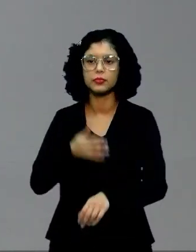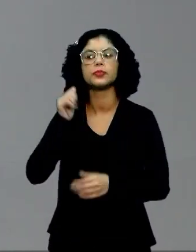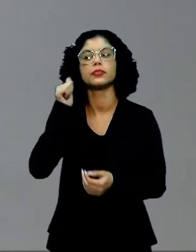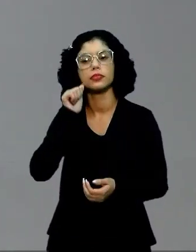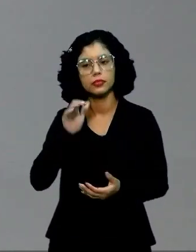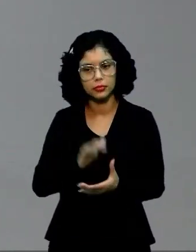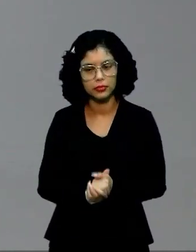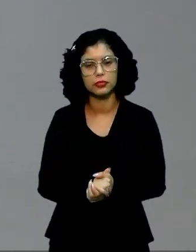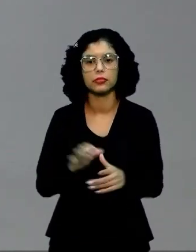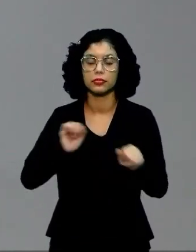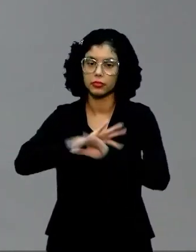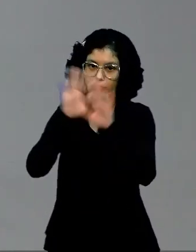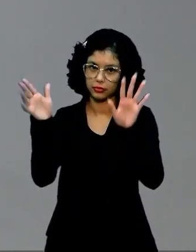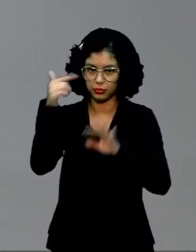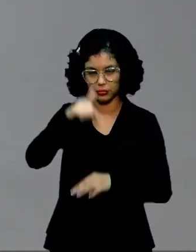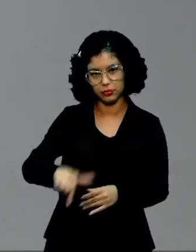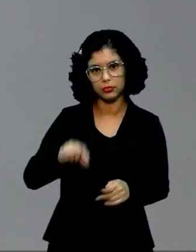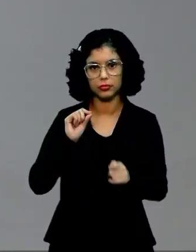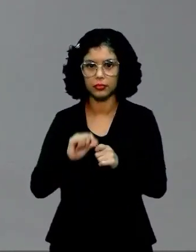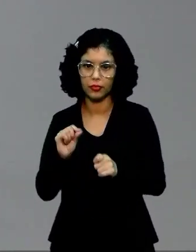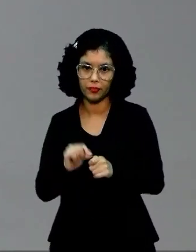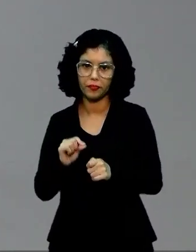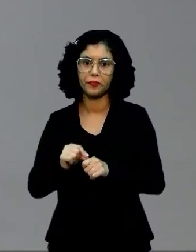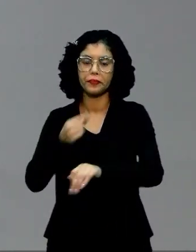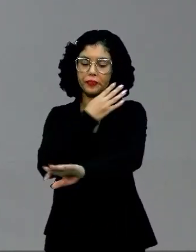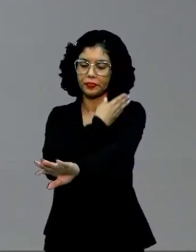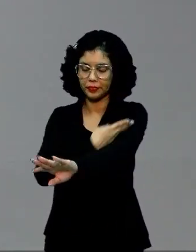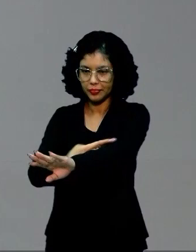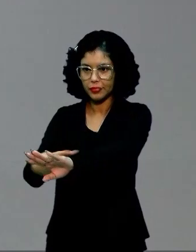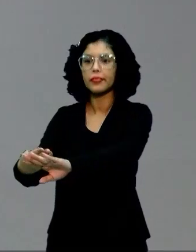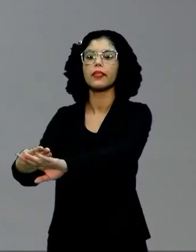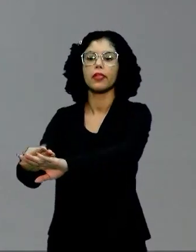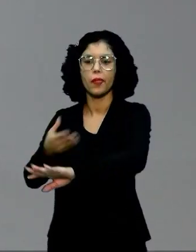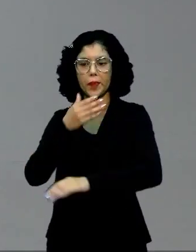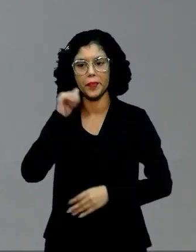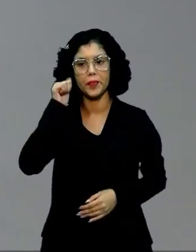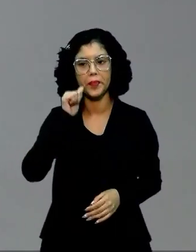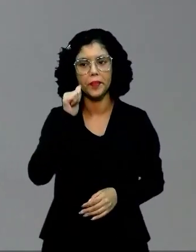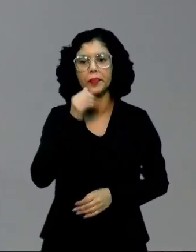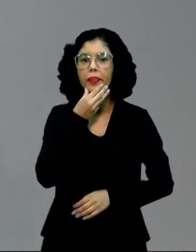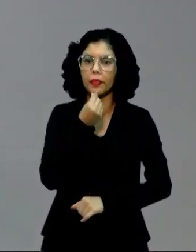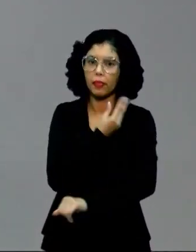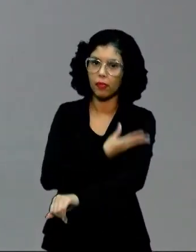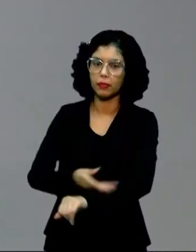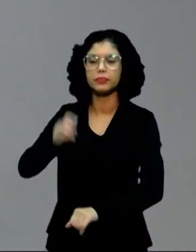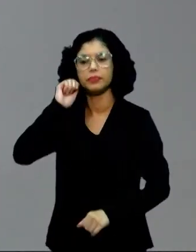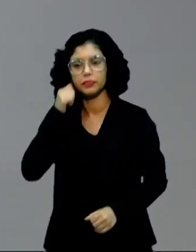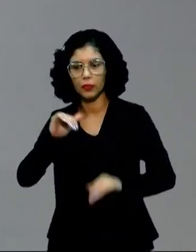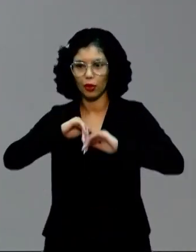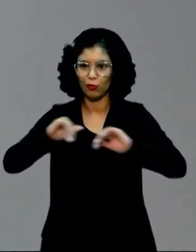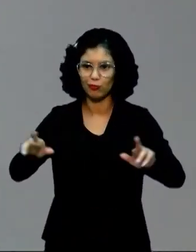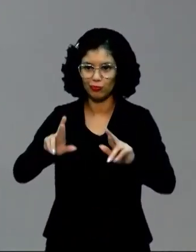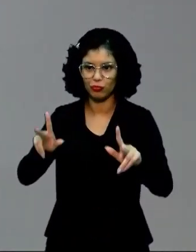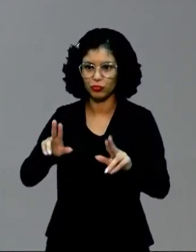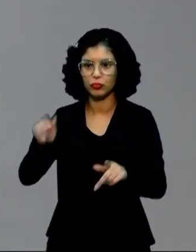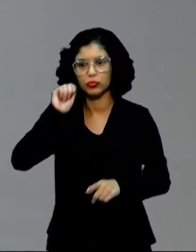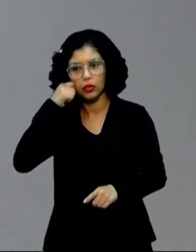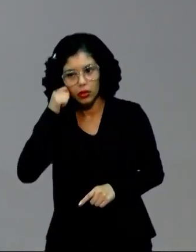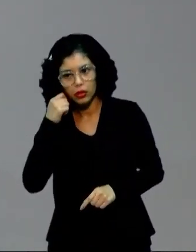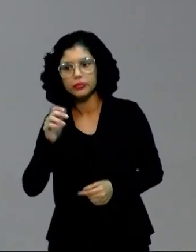agora, Clara, novamente fazendo uma referência a essa diferença entre o branco e o negro.